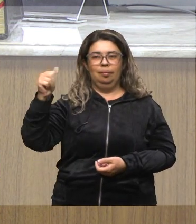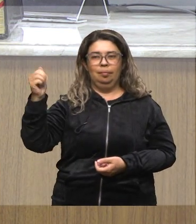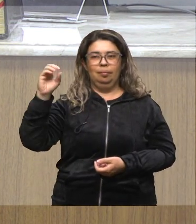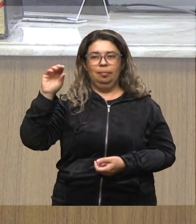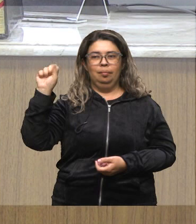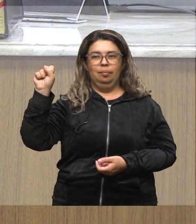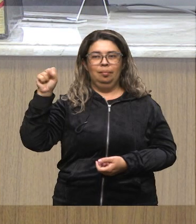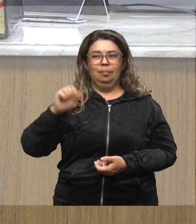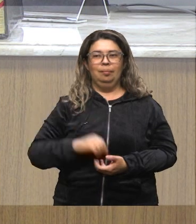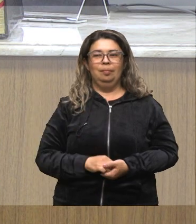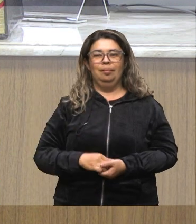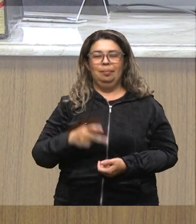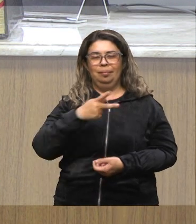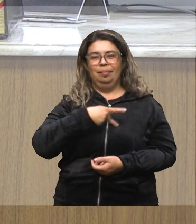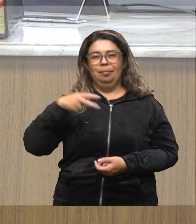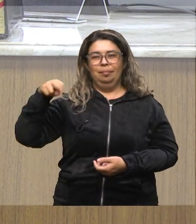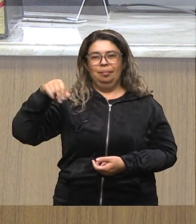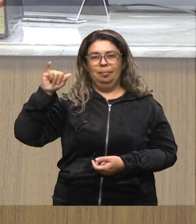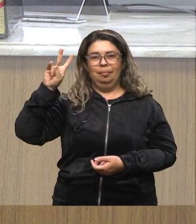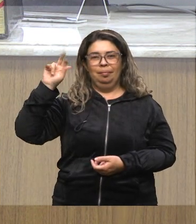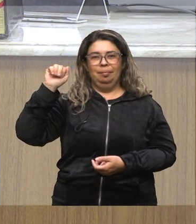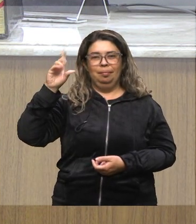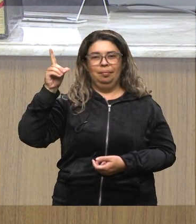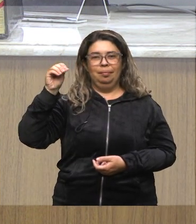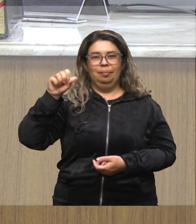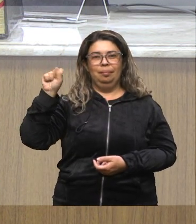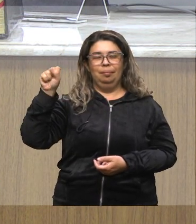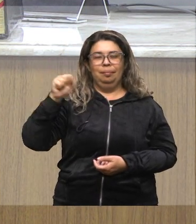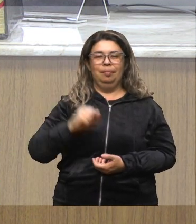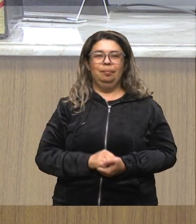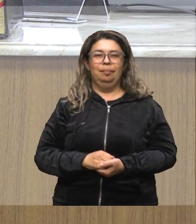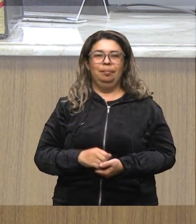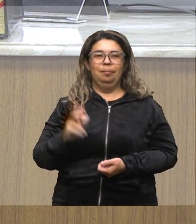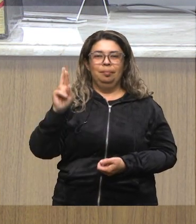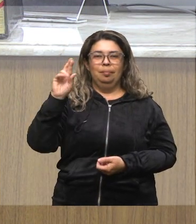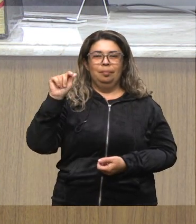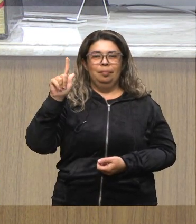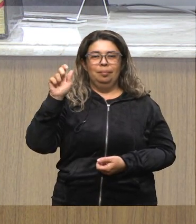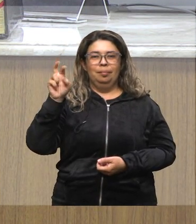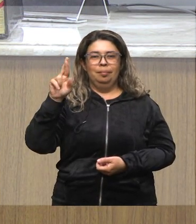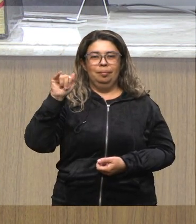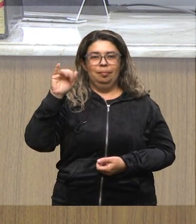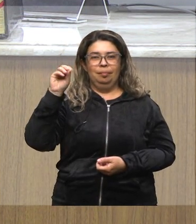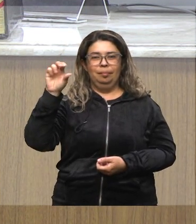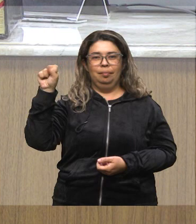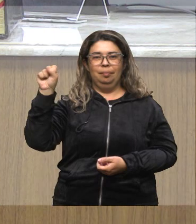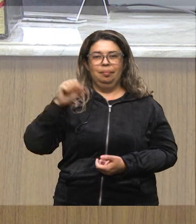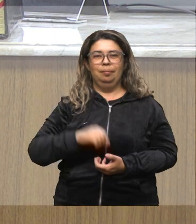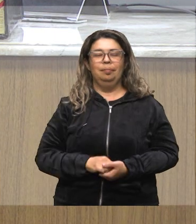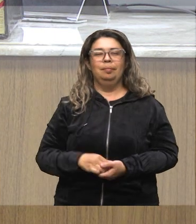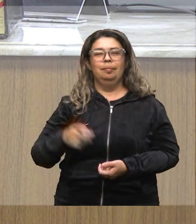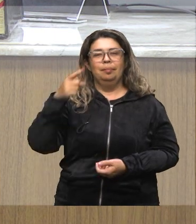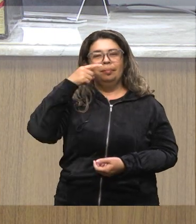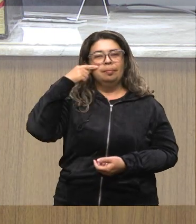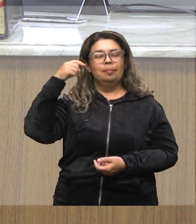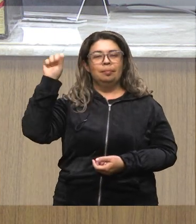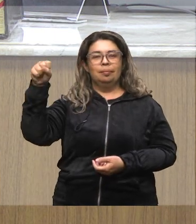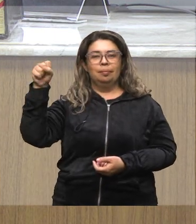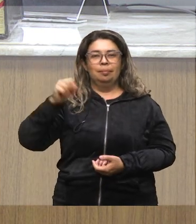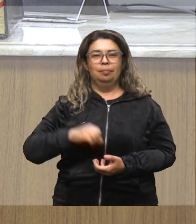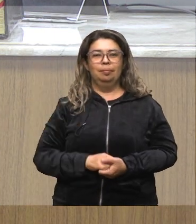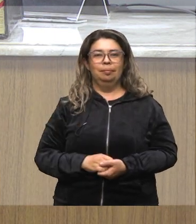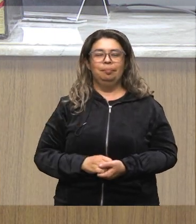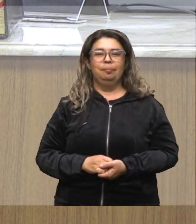sim. Nivaldo dos Santos. Sim. Rogério Garcia do Nascimento. Sim. Vinícius Guilherme Simile. Sim.